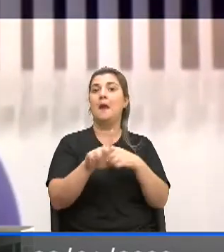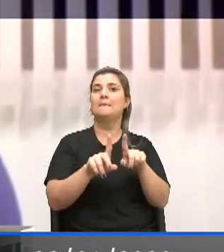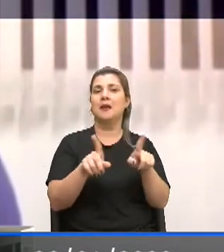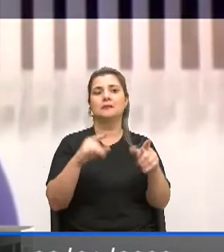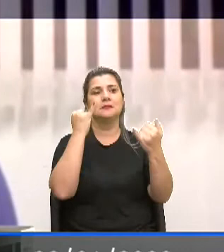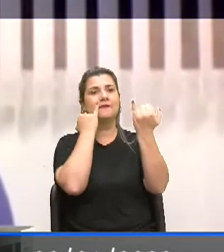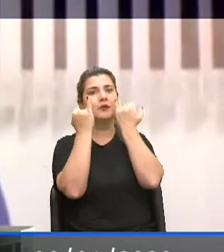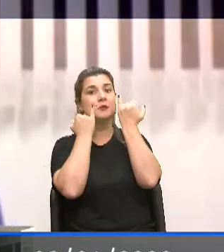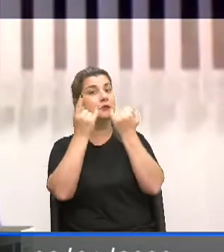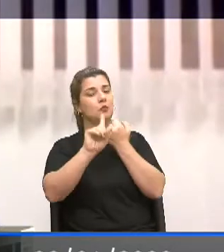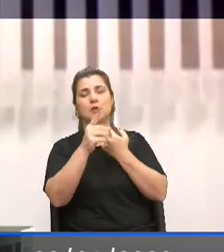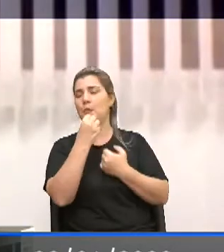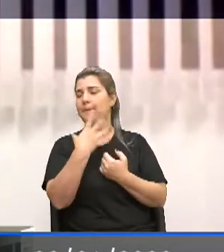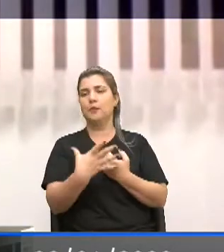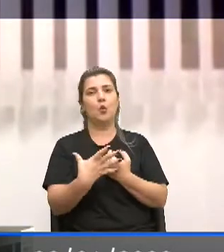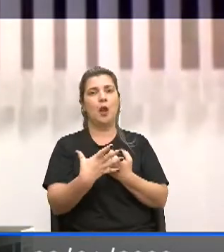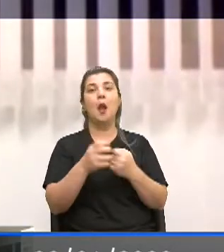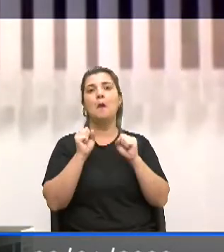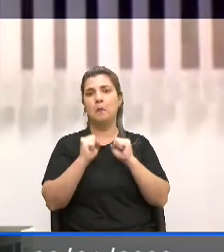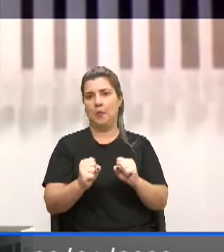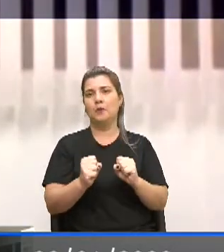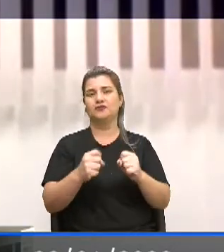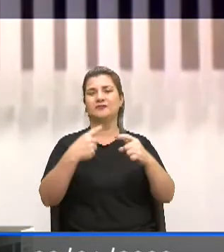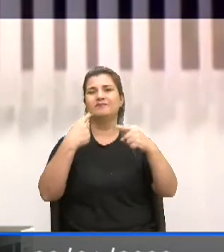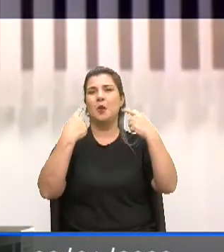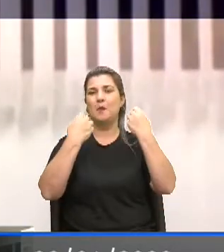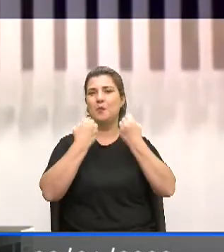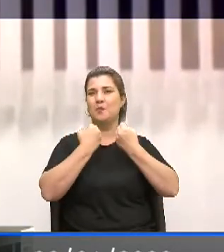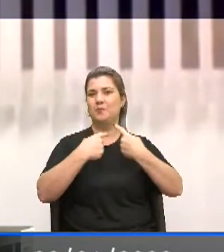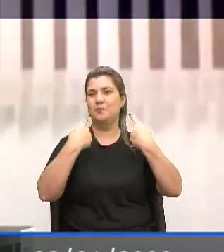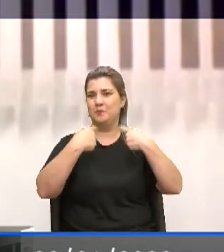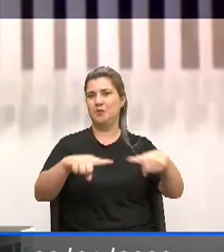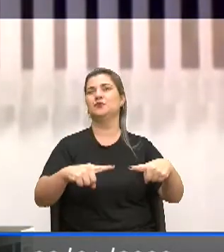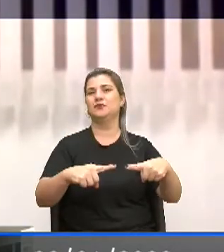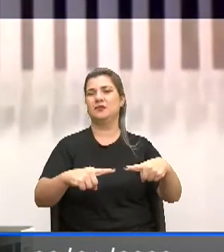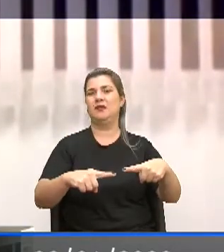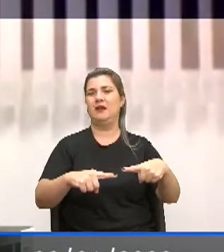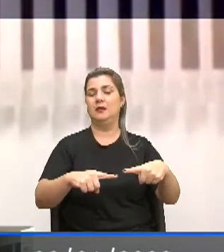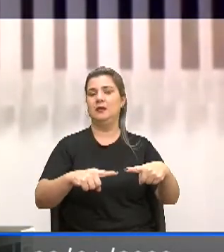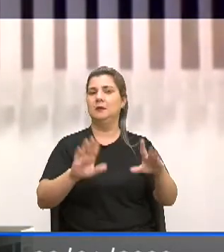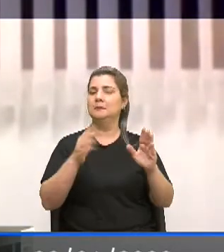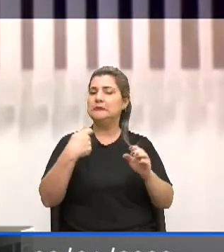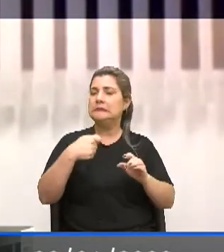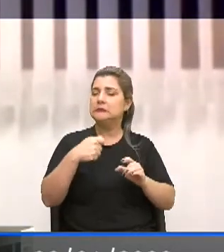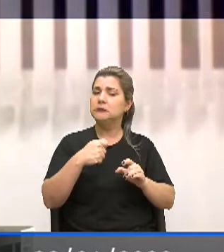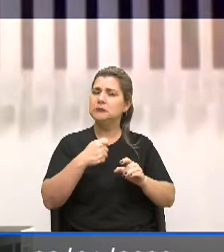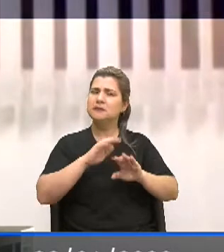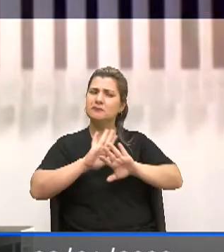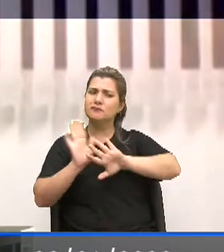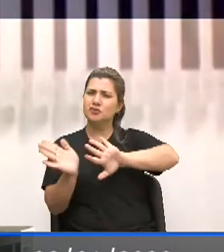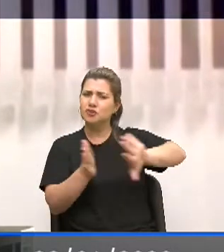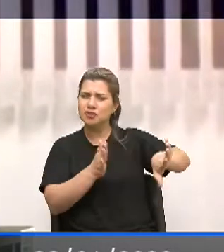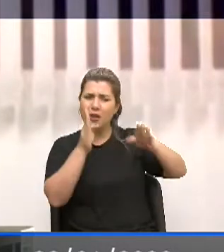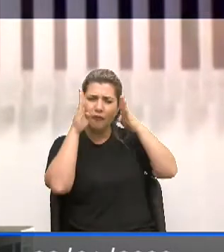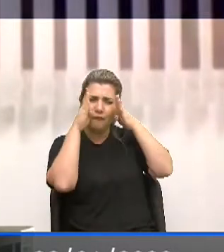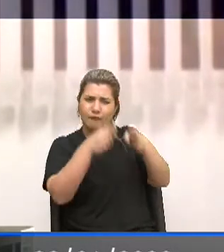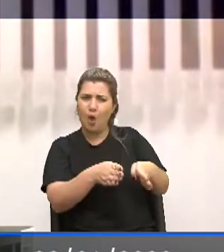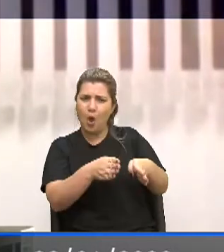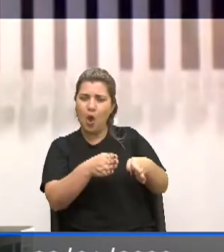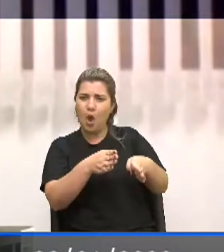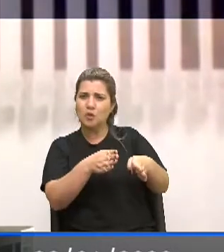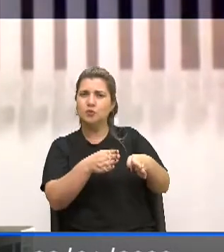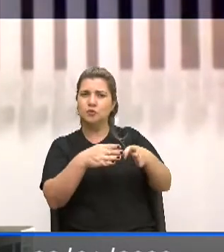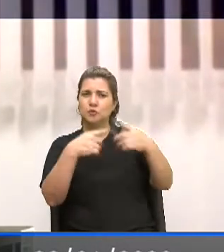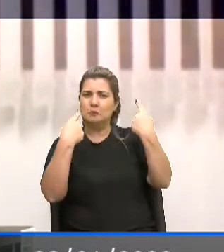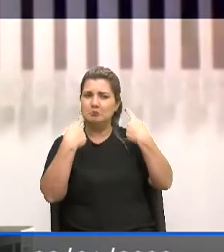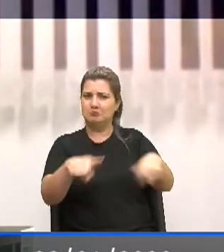acho que nós temos que tirar um pouco esse foco de frigoríficos, né? Tratar de uma forma geral, porque nós estamos assustando as pessoas,